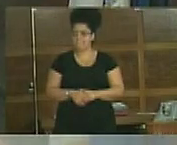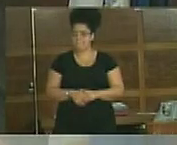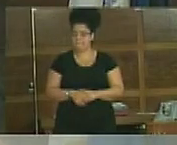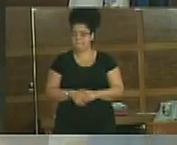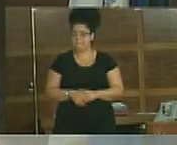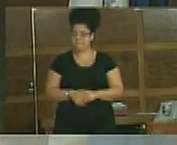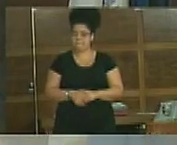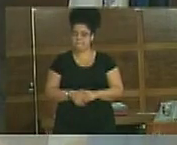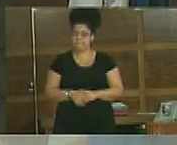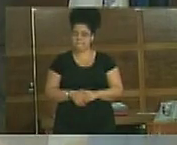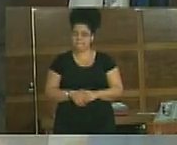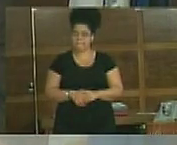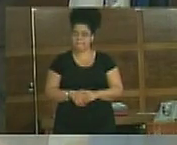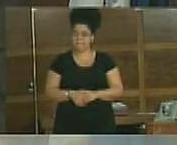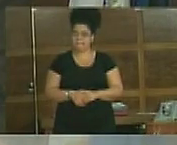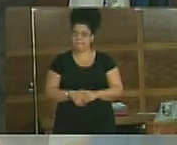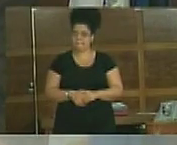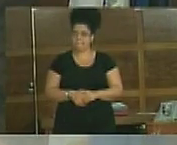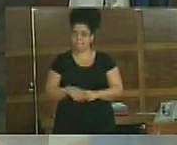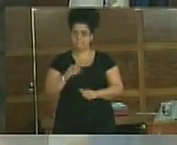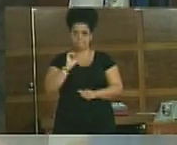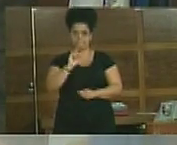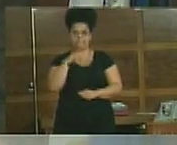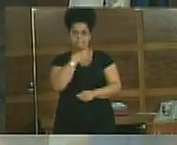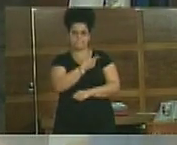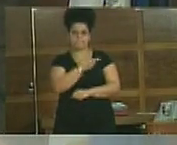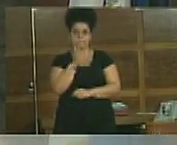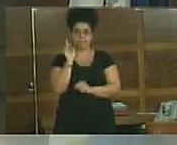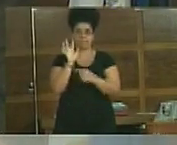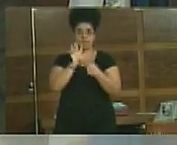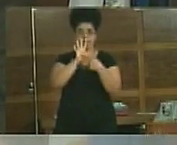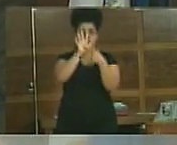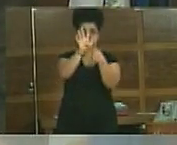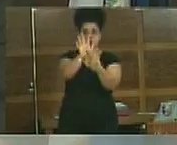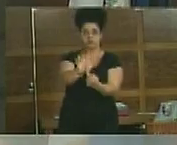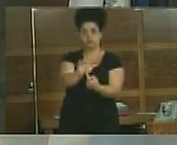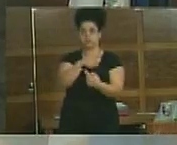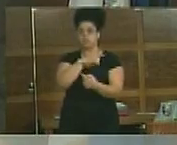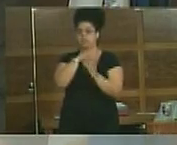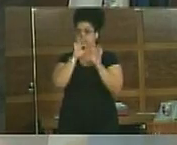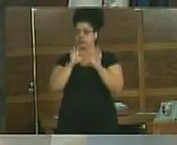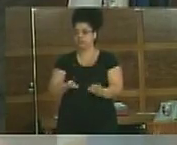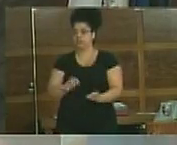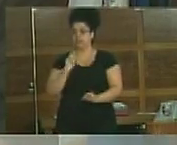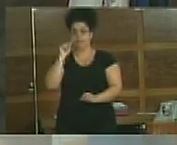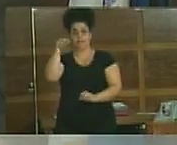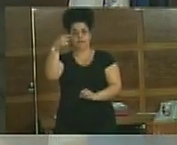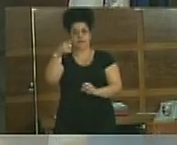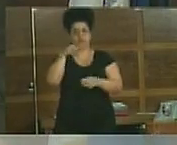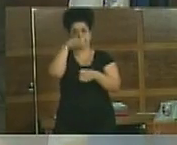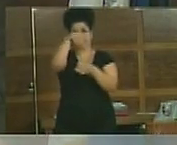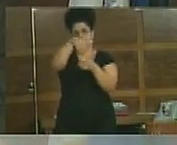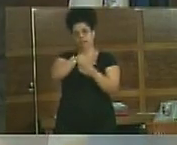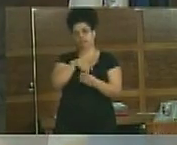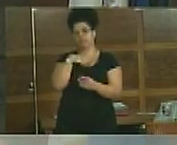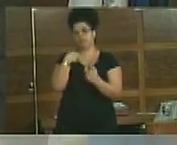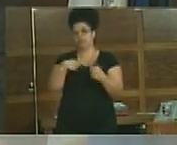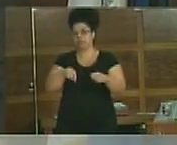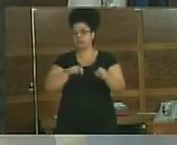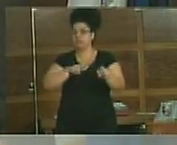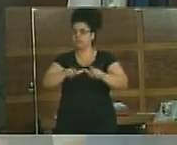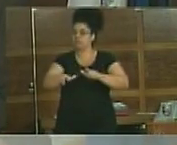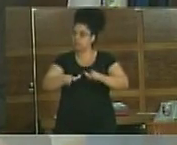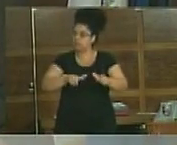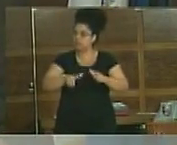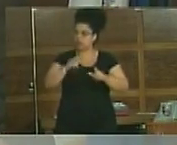na atualidade. Se nós não mostrarmos a nossa cara, com certeza, próximas eleições estão aí, vamos trabalhar. O